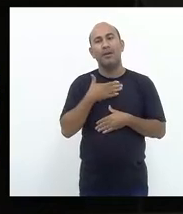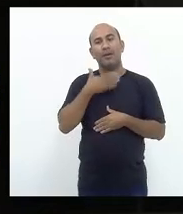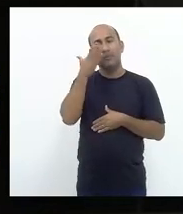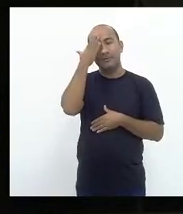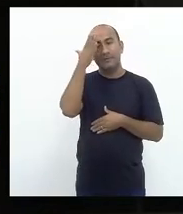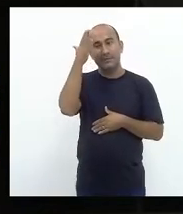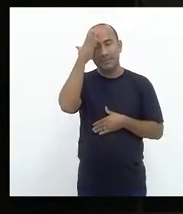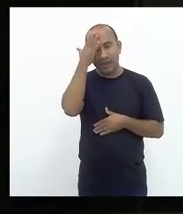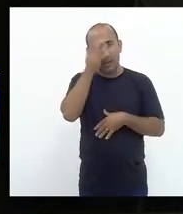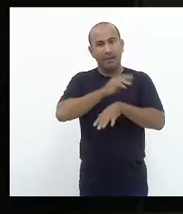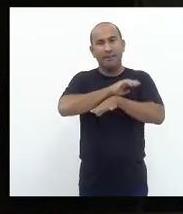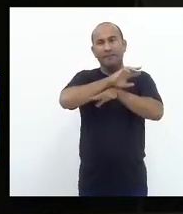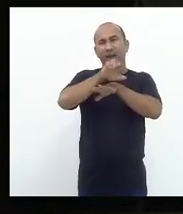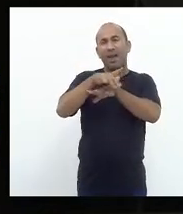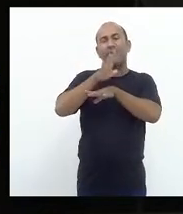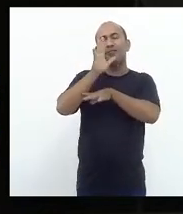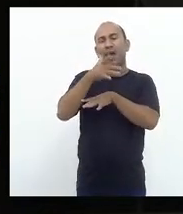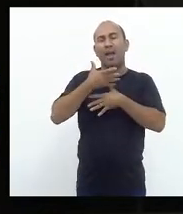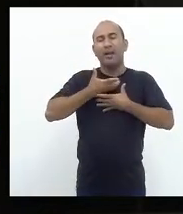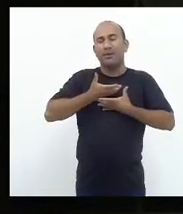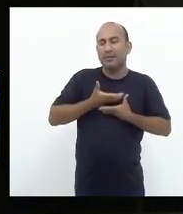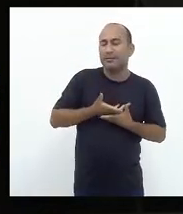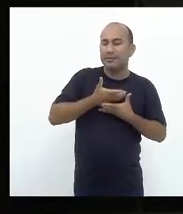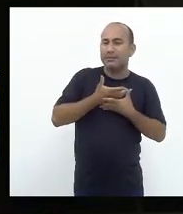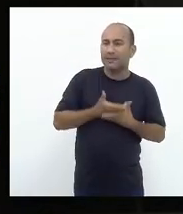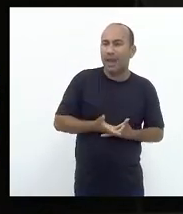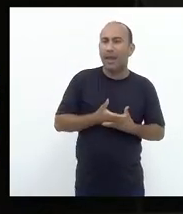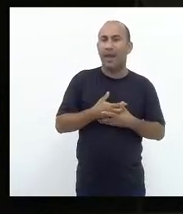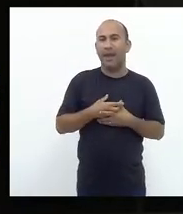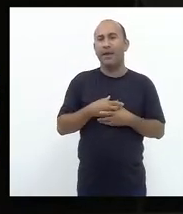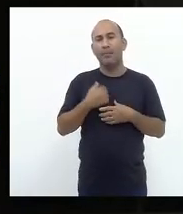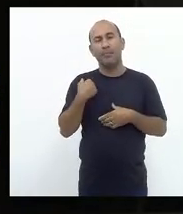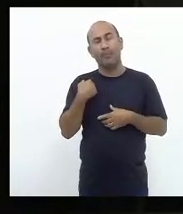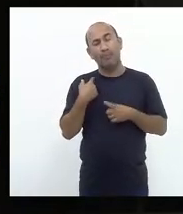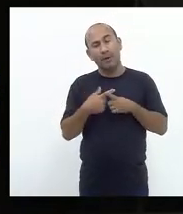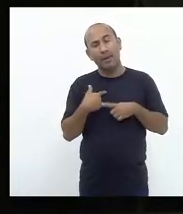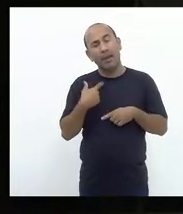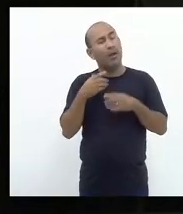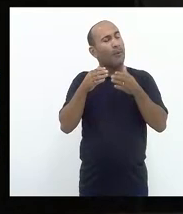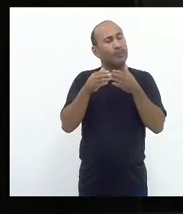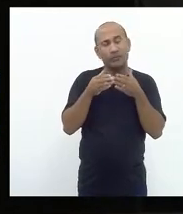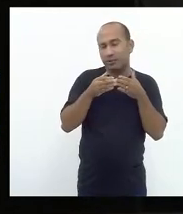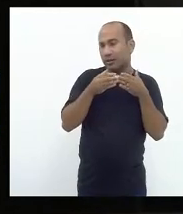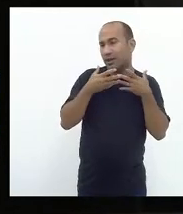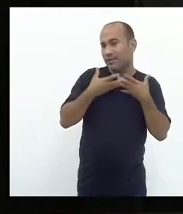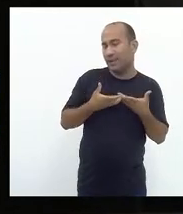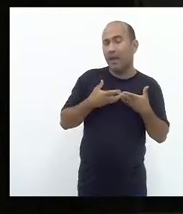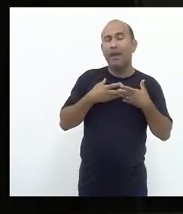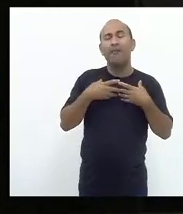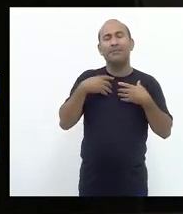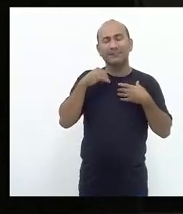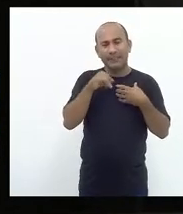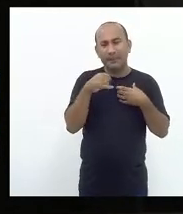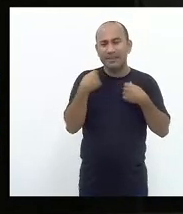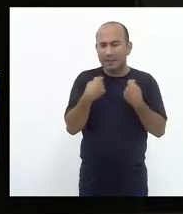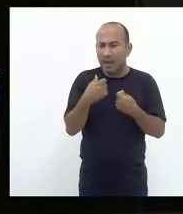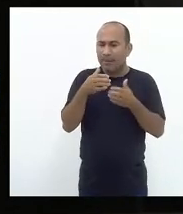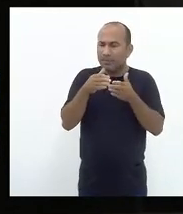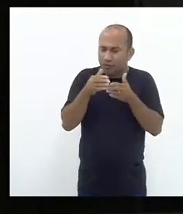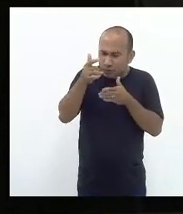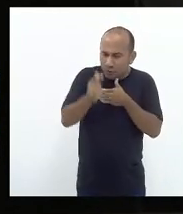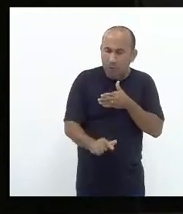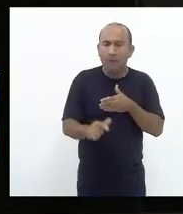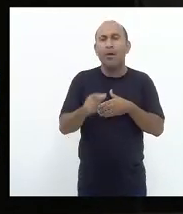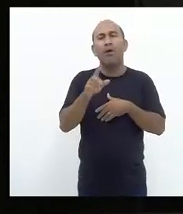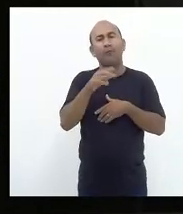que muitos já estão cansados de ouvir, porque eu não abro mão de pedir, e vou pedir quantas vezes forem necessário,